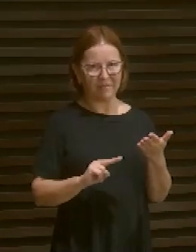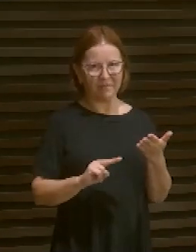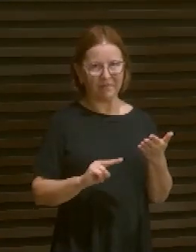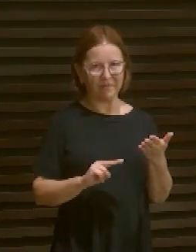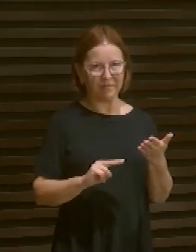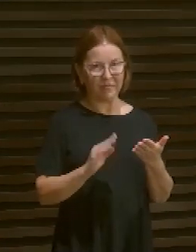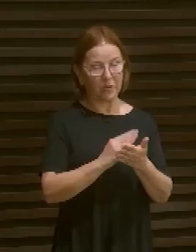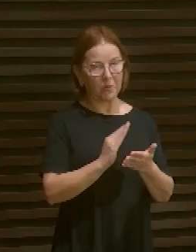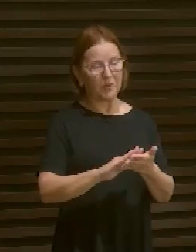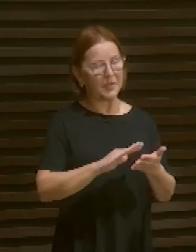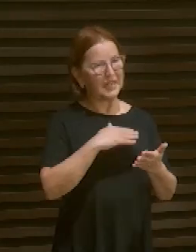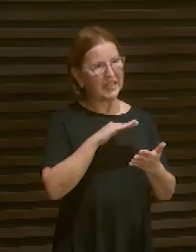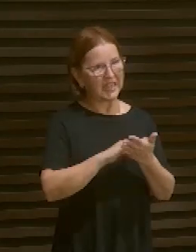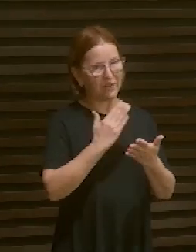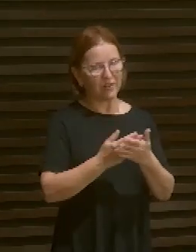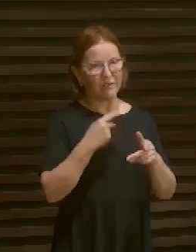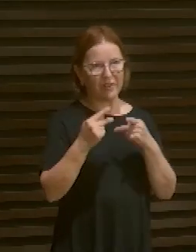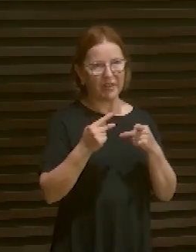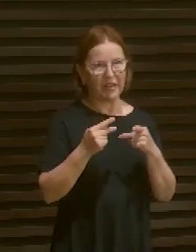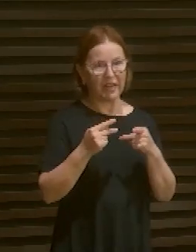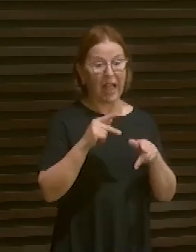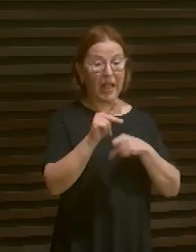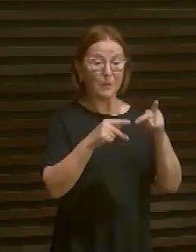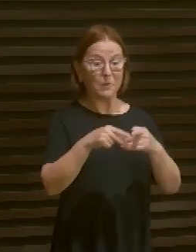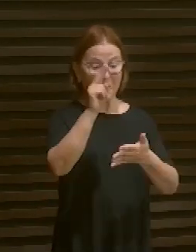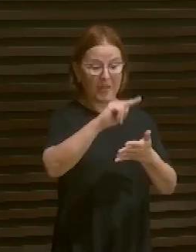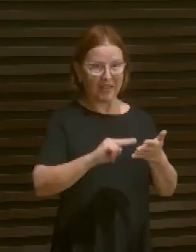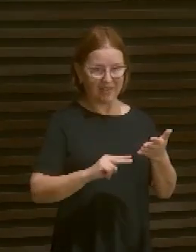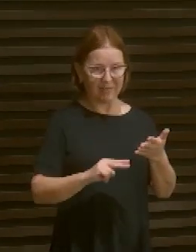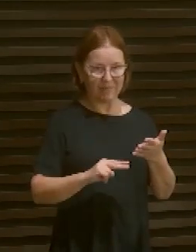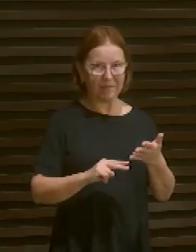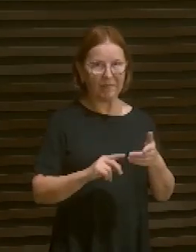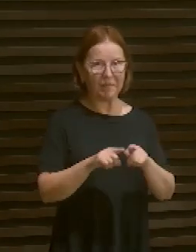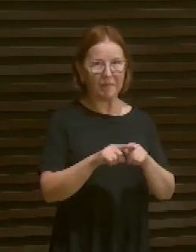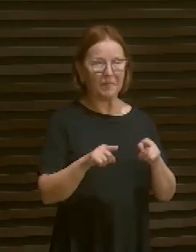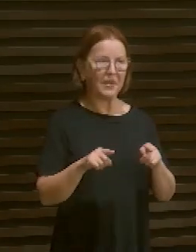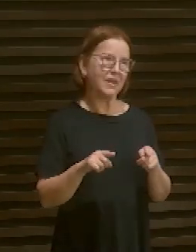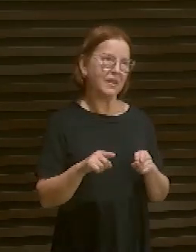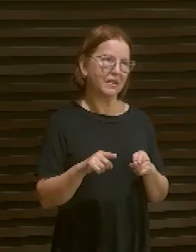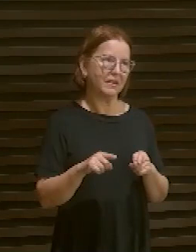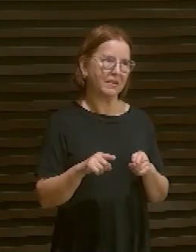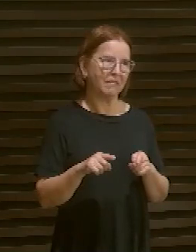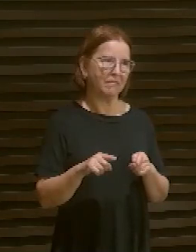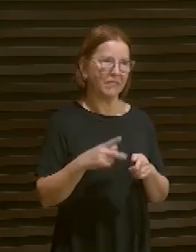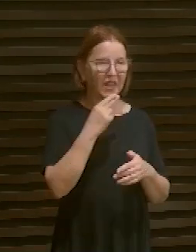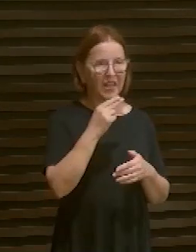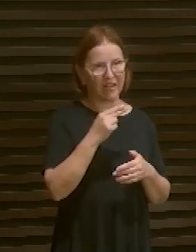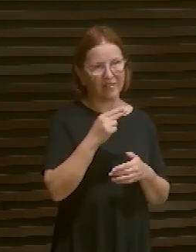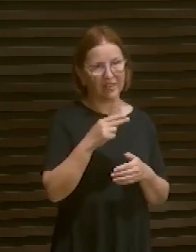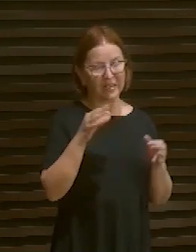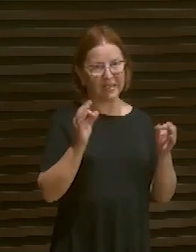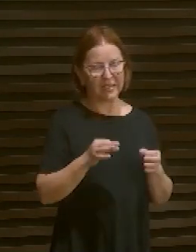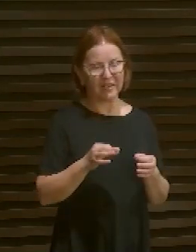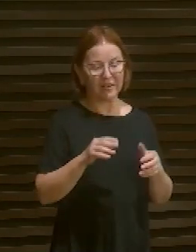Algumas versões dizem os que leem, mas a mais provável ideia seria